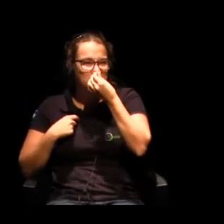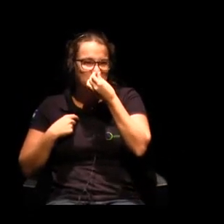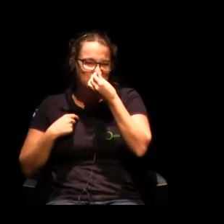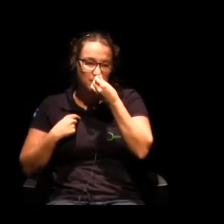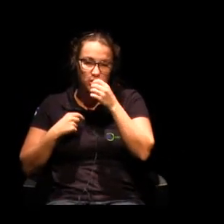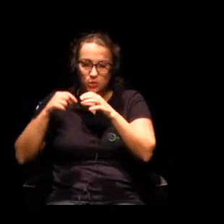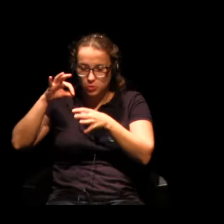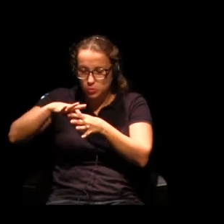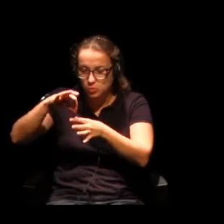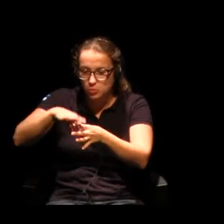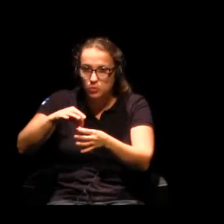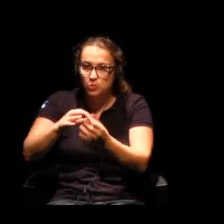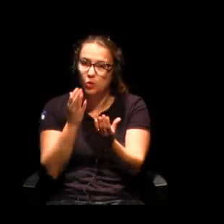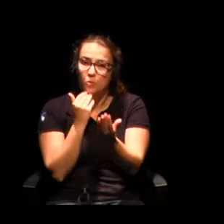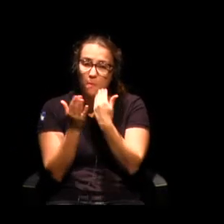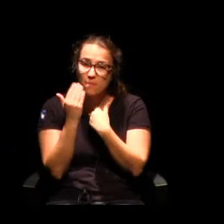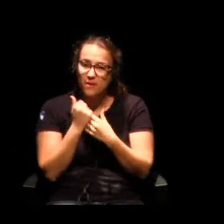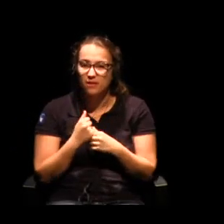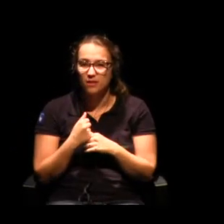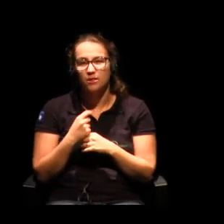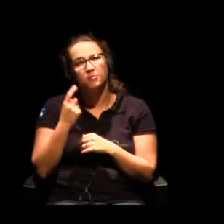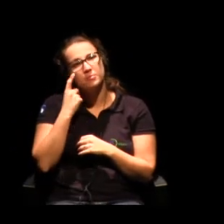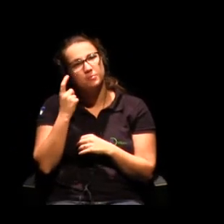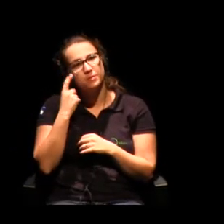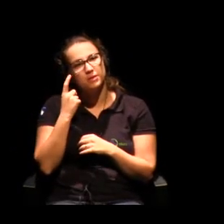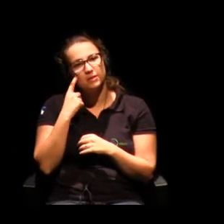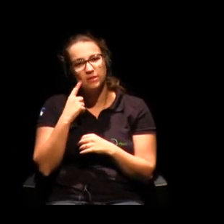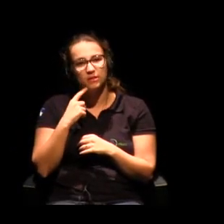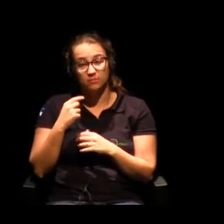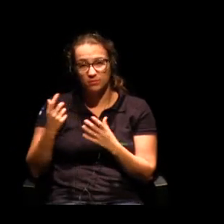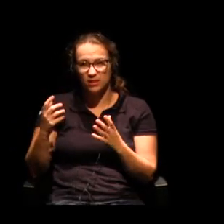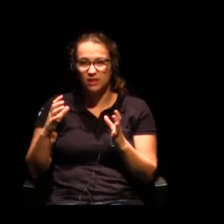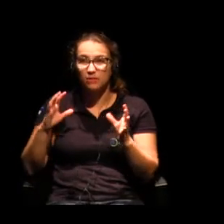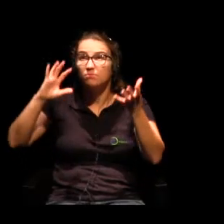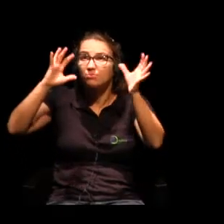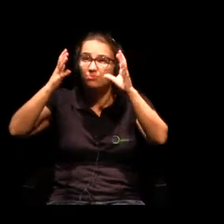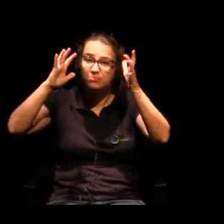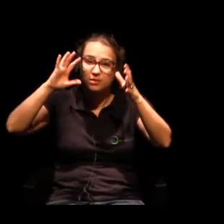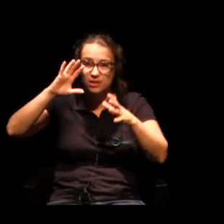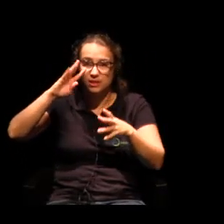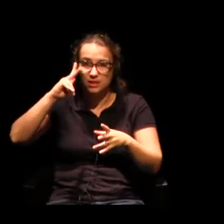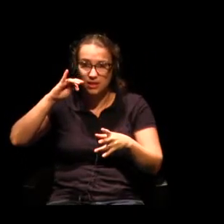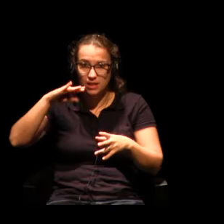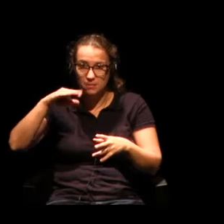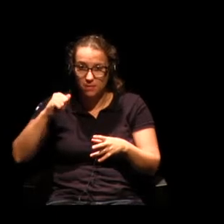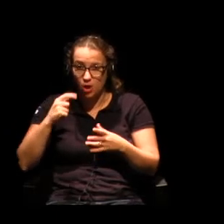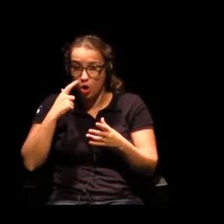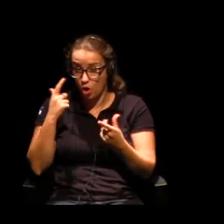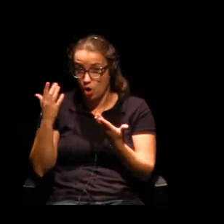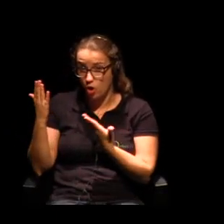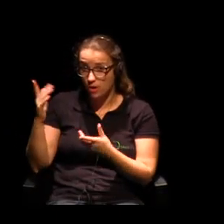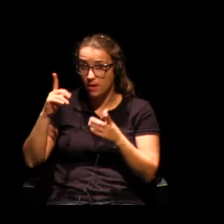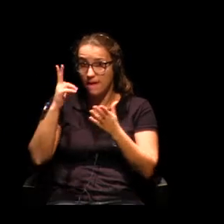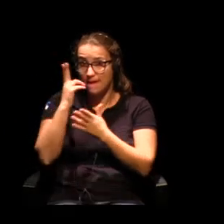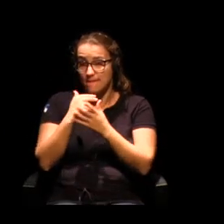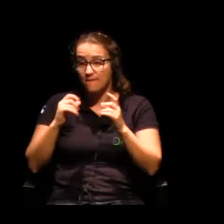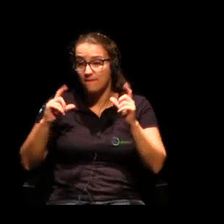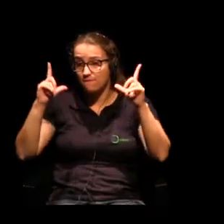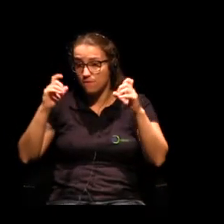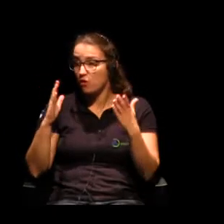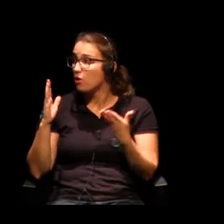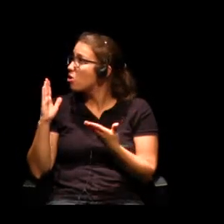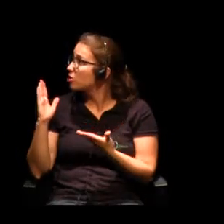da atitude com relação a cultivo de comida, pensando em microclimas. E aqui